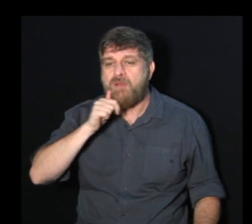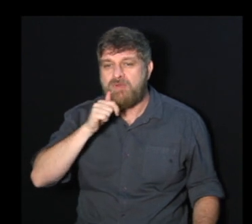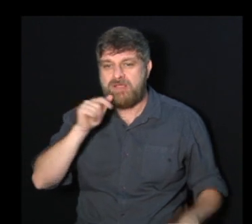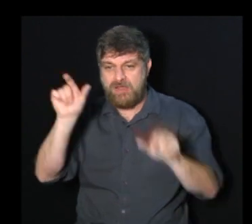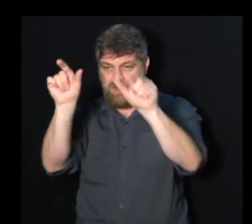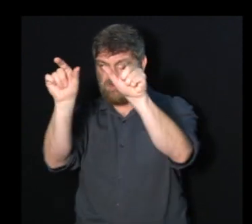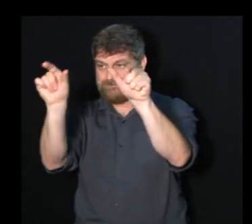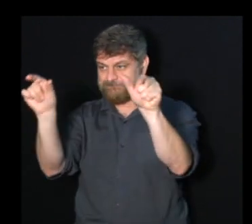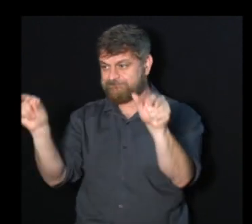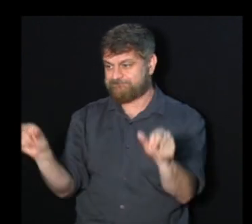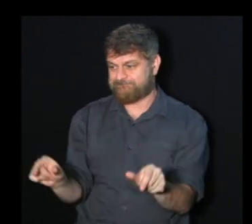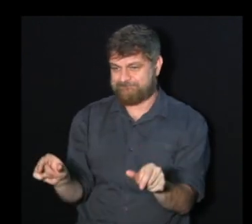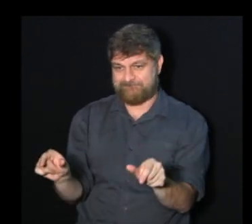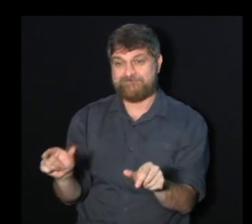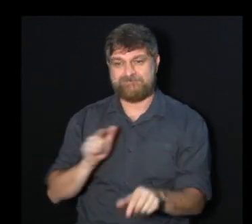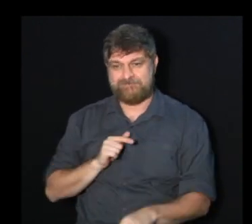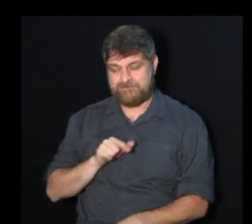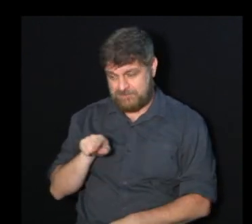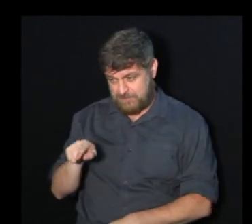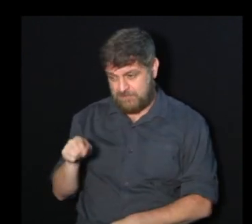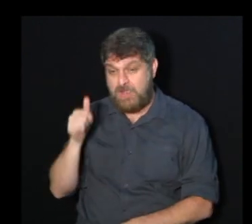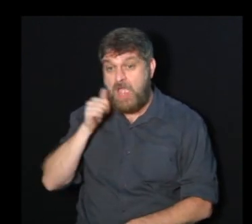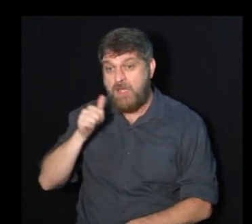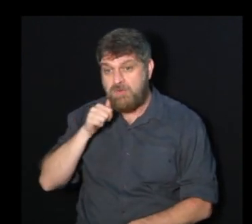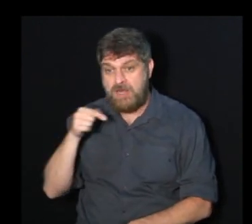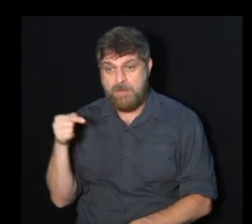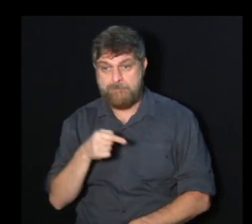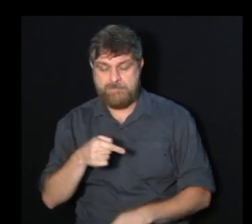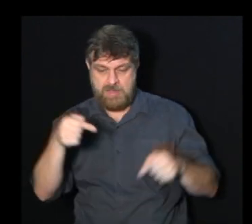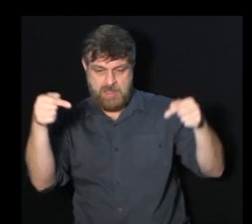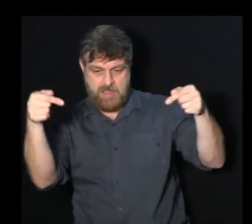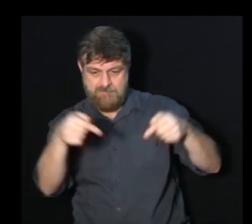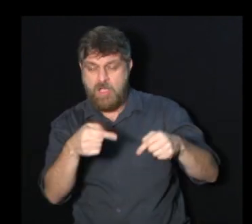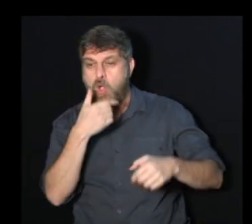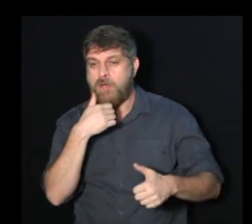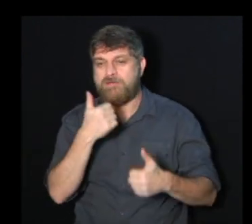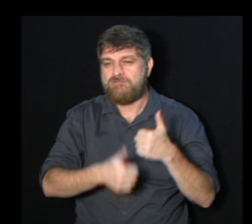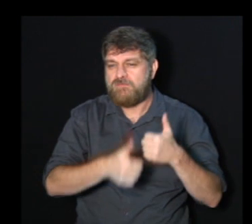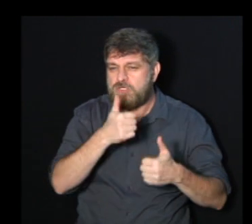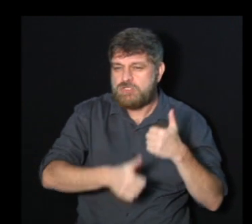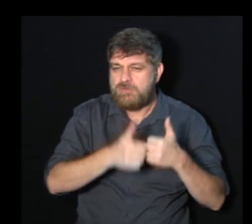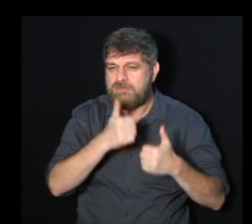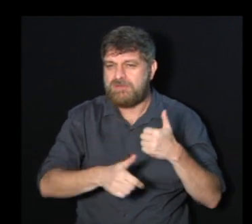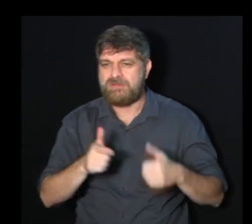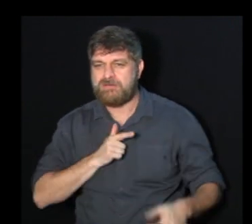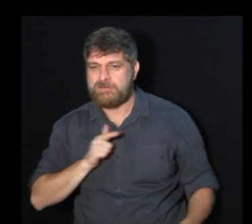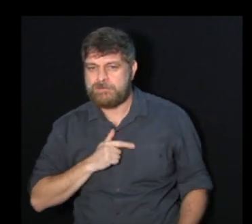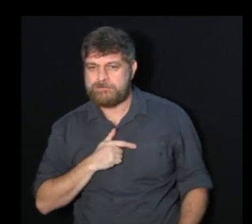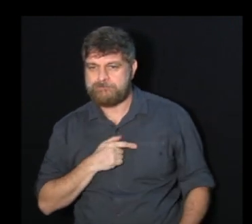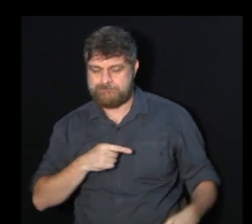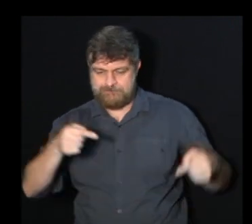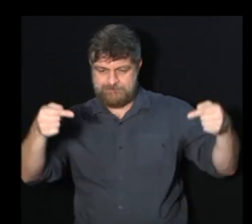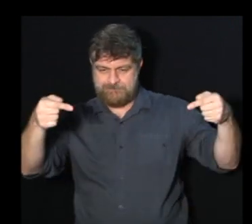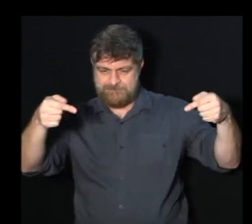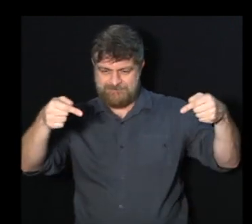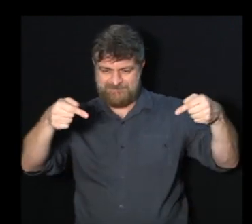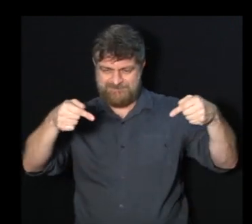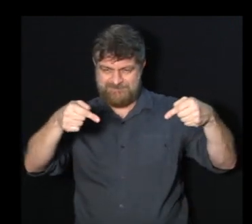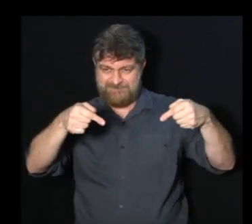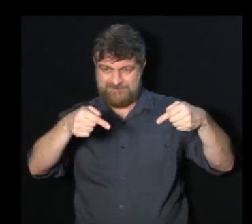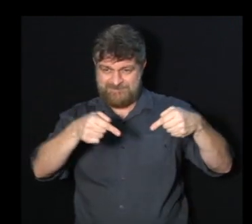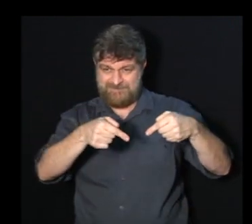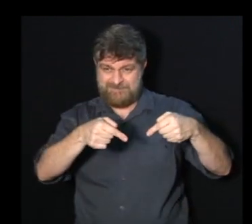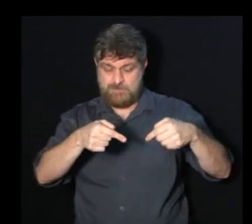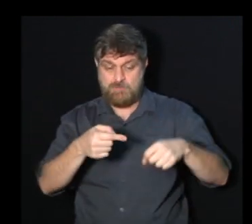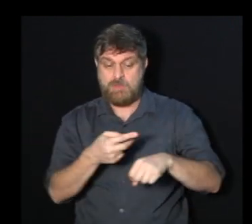tá? Então, o varo para o homem tem que tomar cuidado. Aquele cara que joga bola, aquele cara que o joelho está desviando muito, o legal é procurar